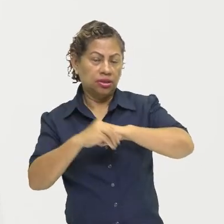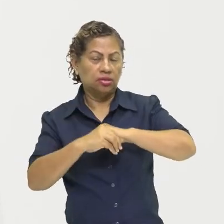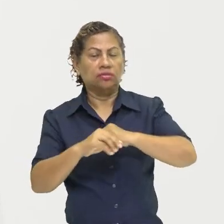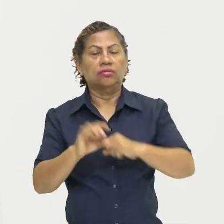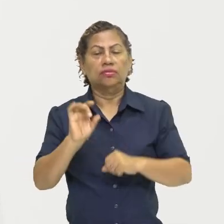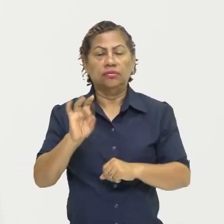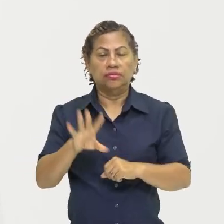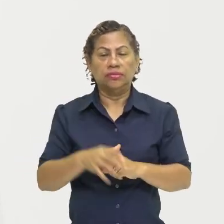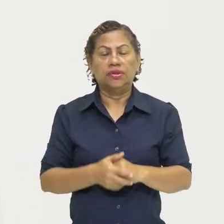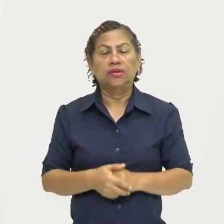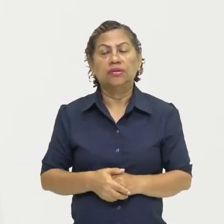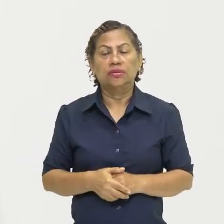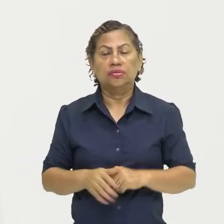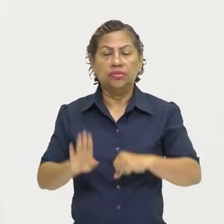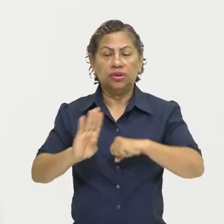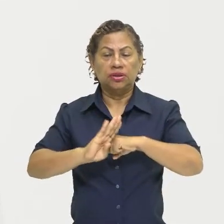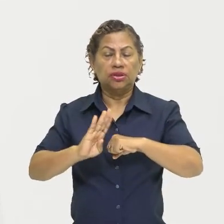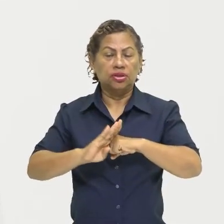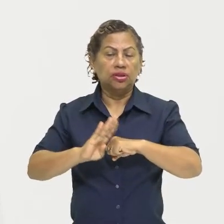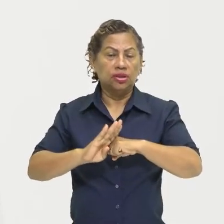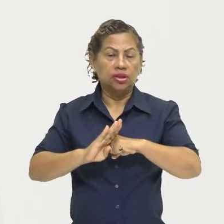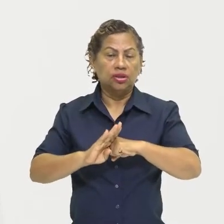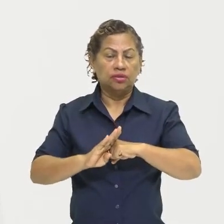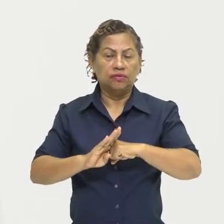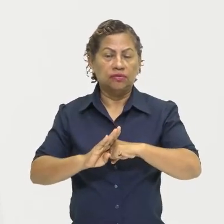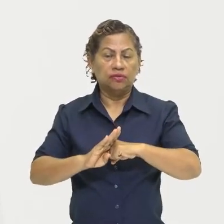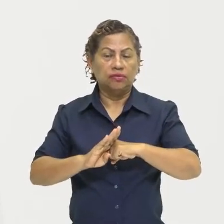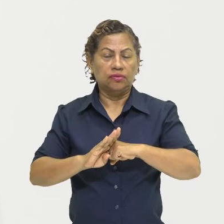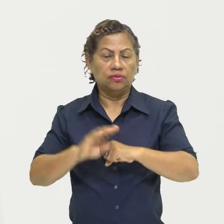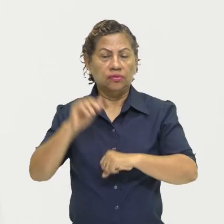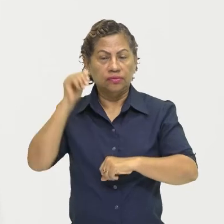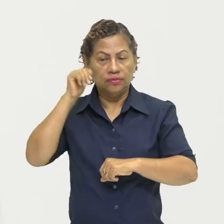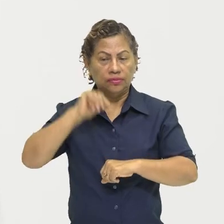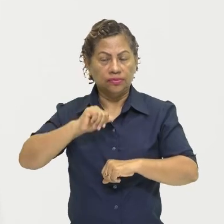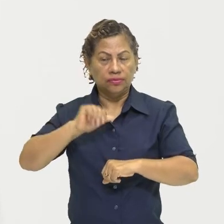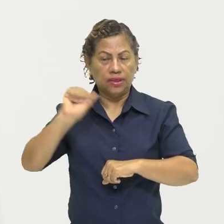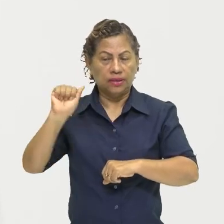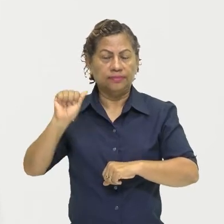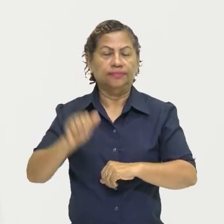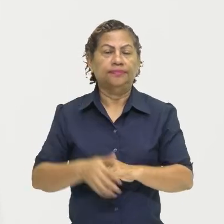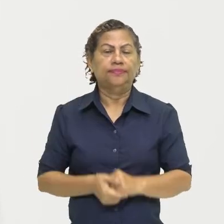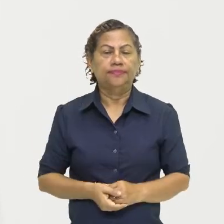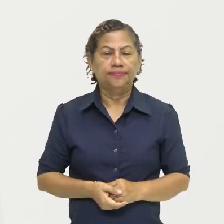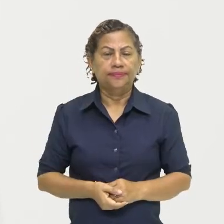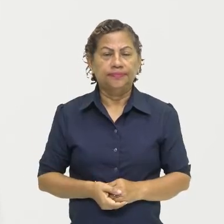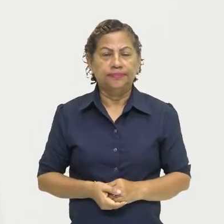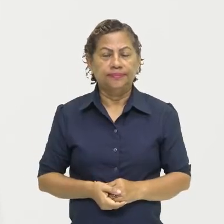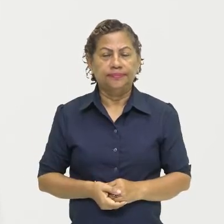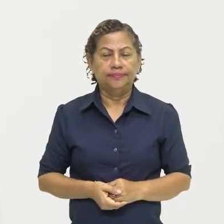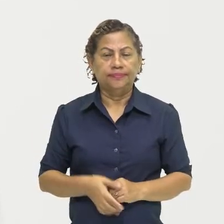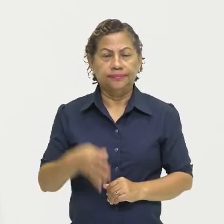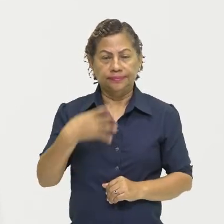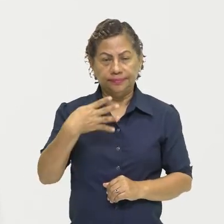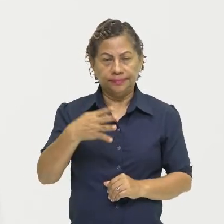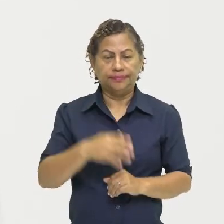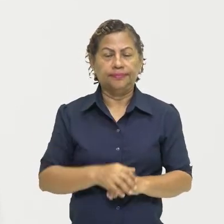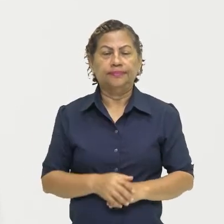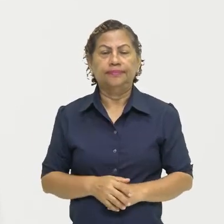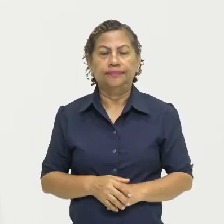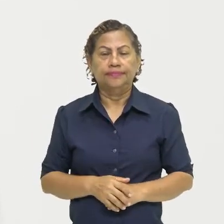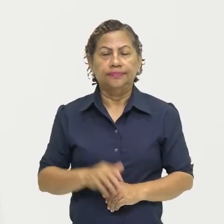um substantivo feminino, tá? E o verbo aspirar? O verbo aspirar com o sentido